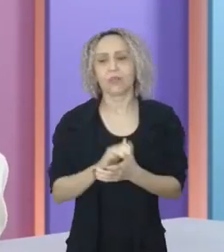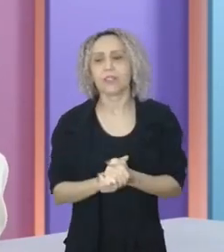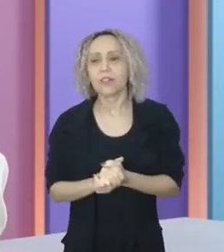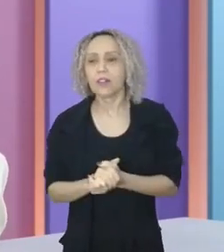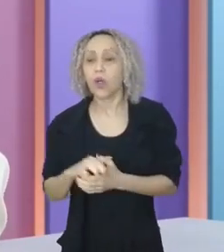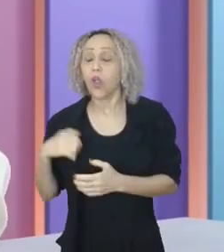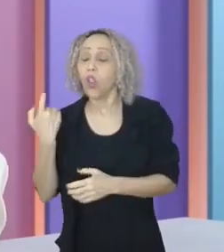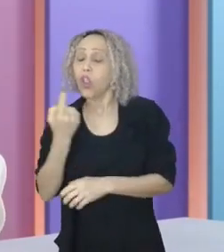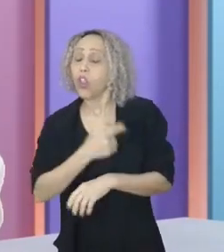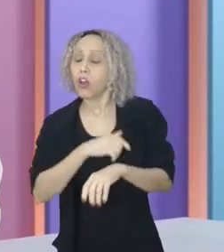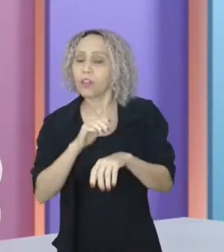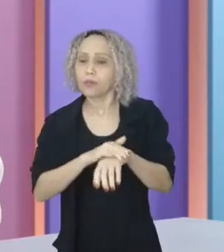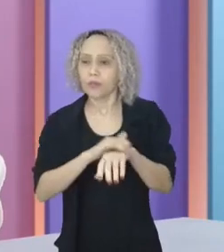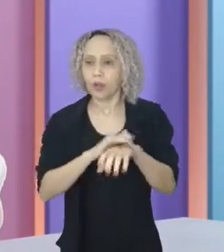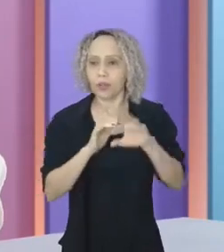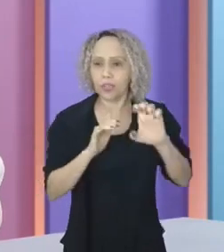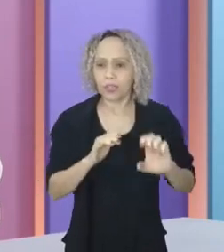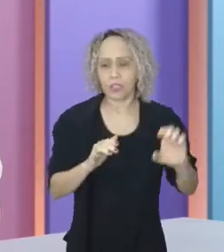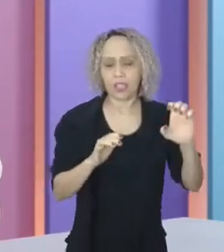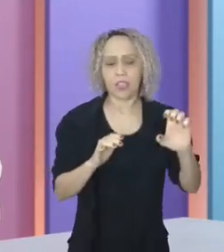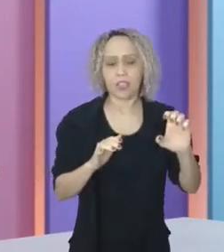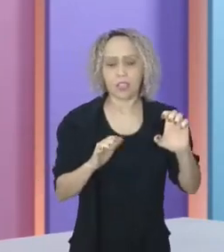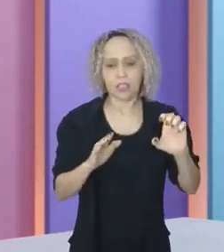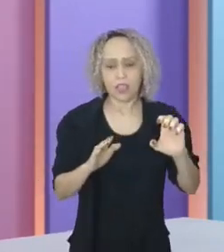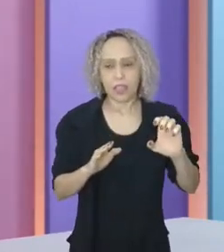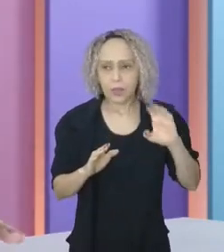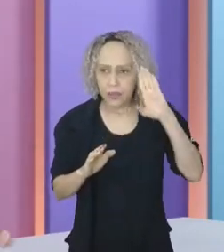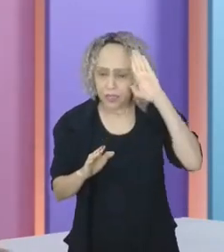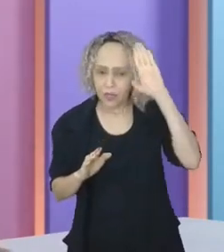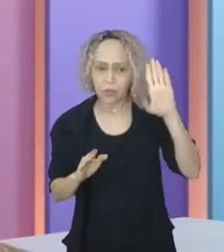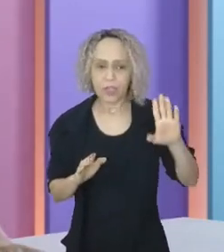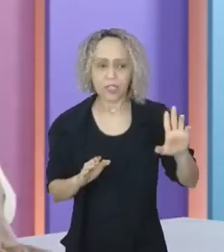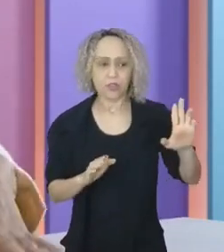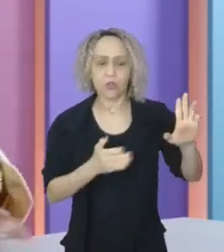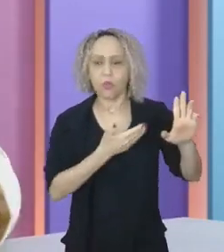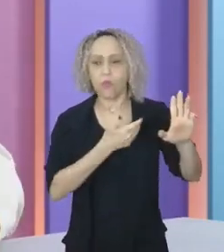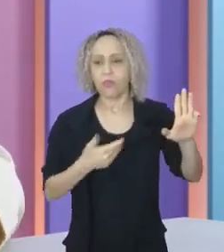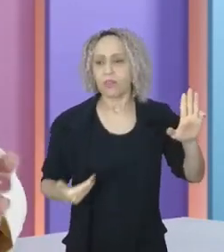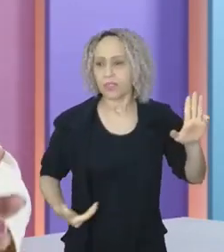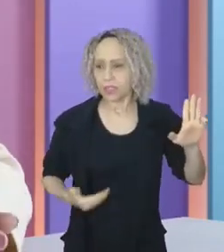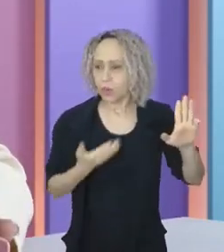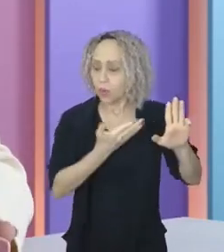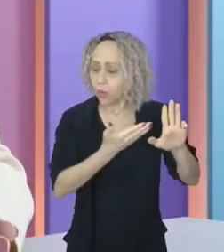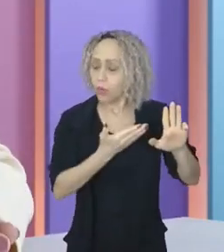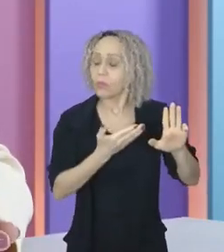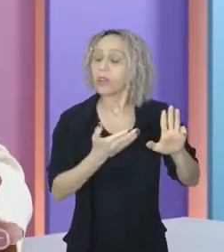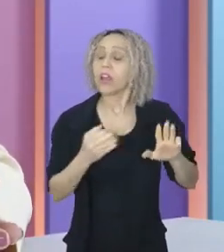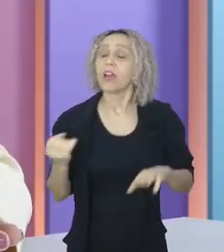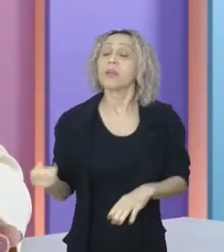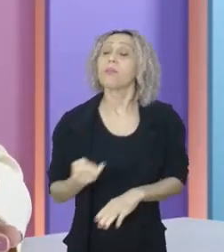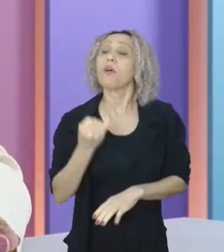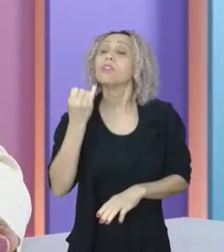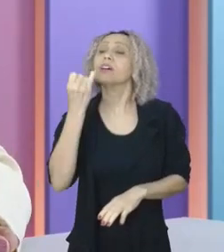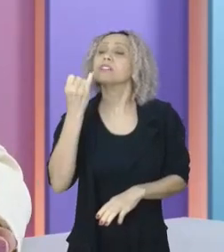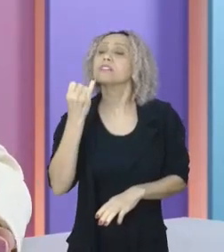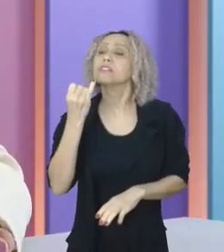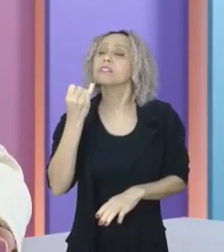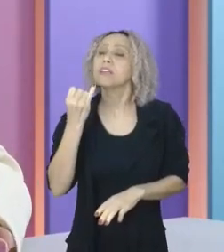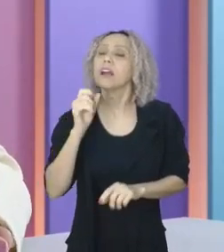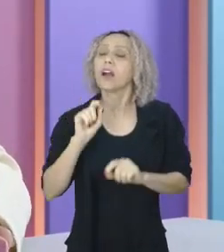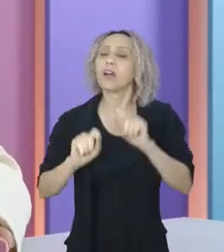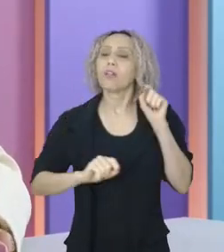e sobretudo para o governo do presidente Lula, que é importante destacar, que é